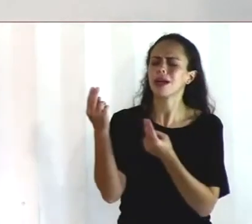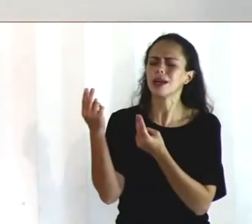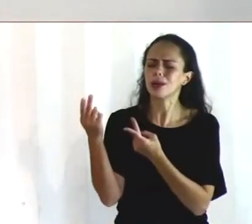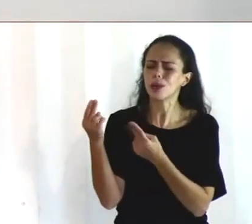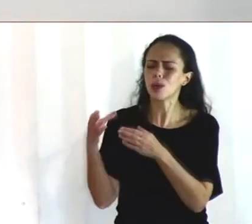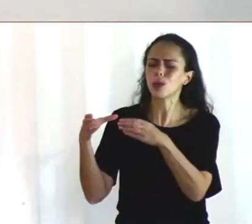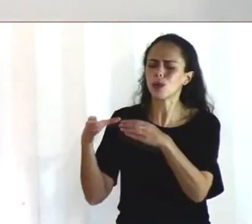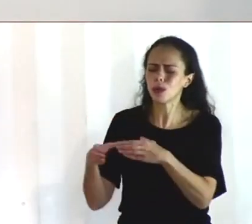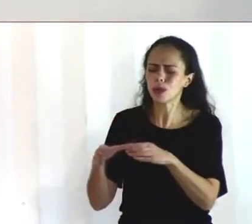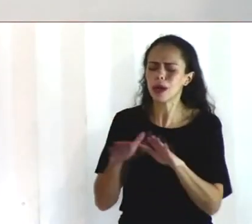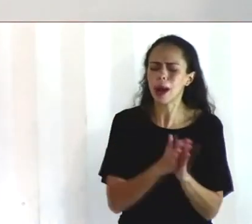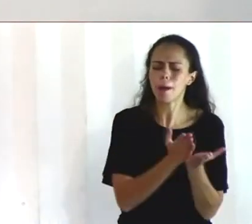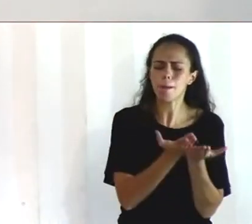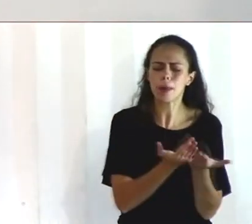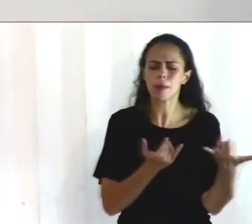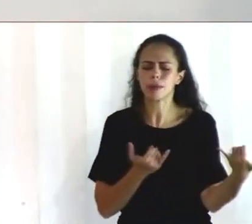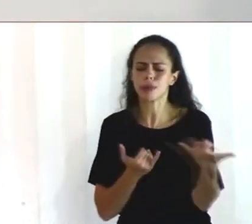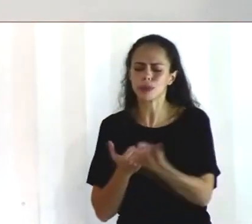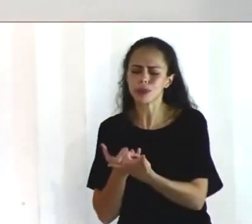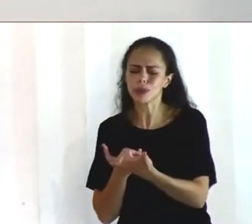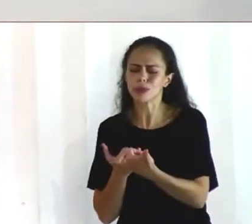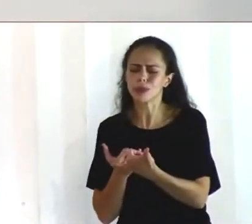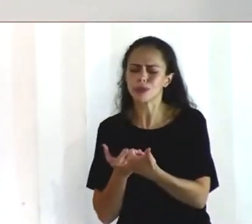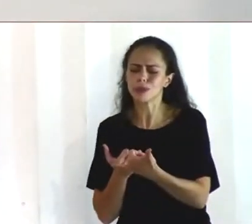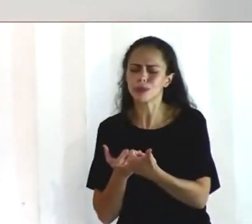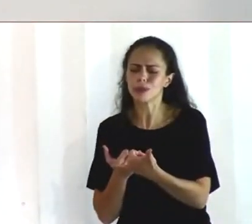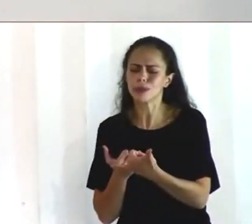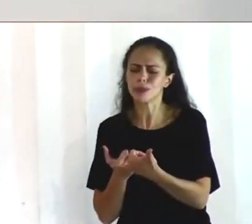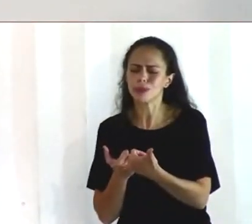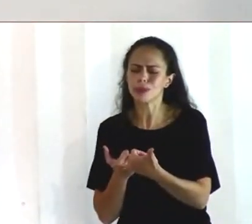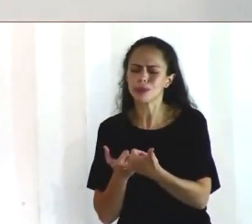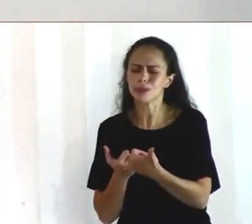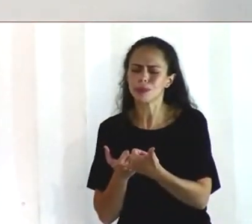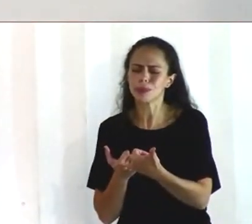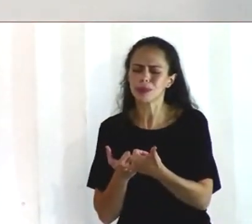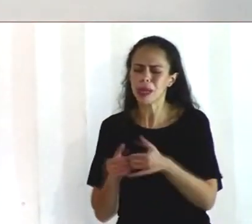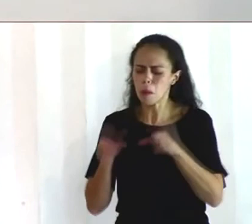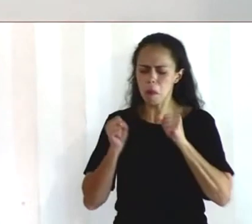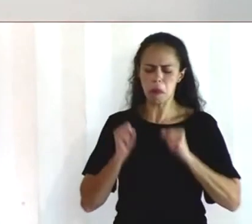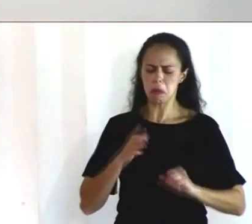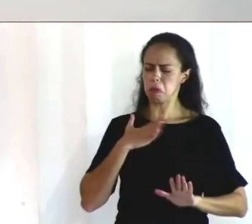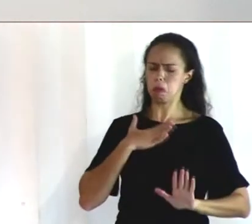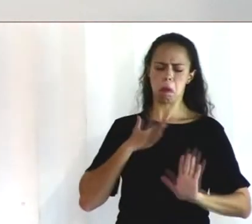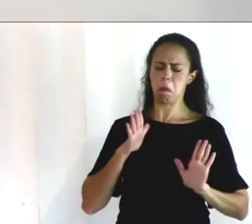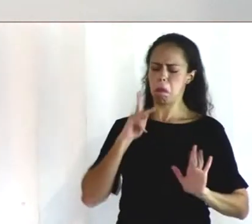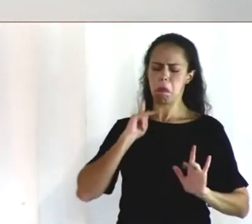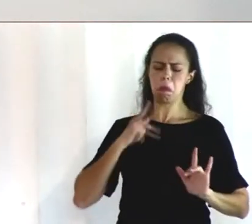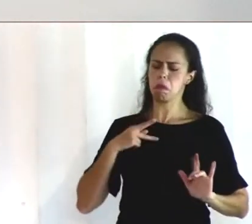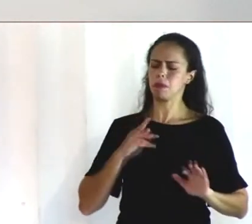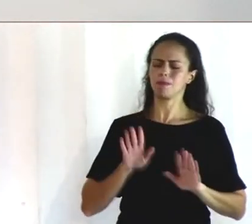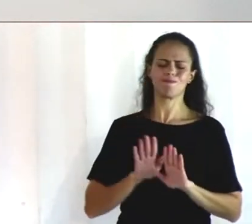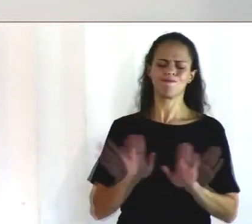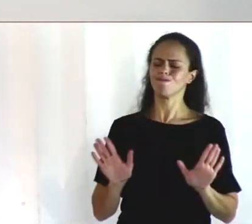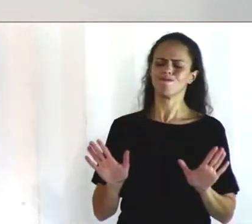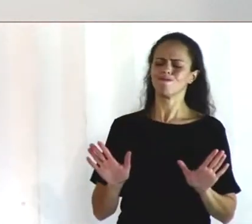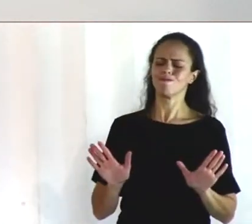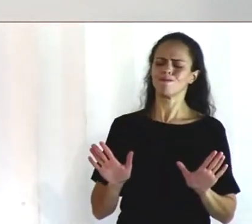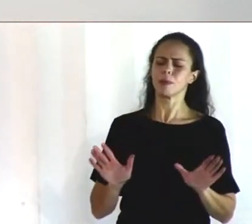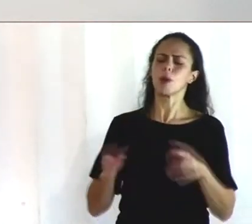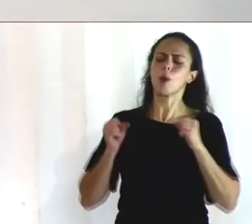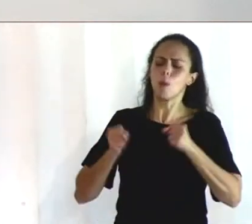inteira. Senhor, nós não temos poder para isso. O poder não é nosso mesmo, mas é